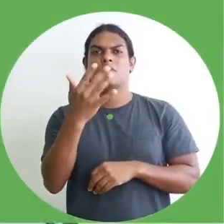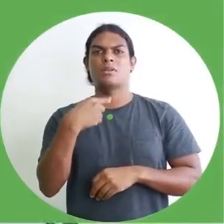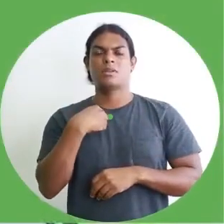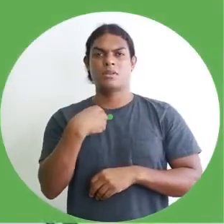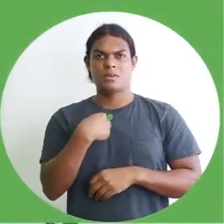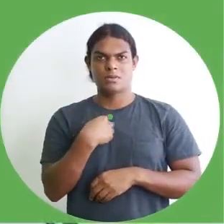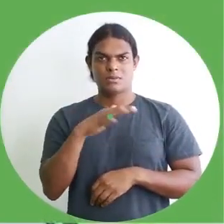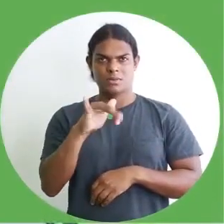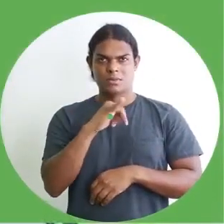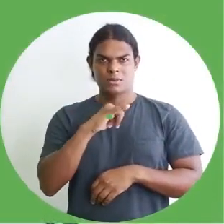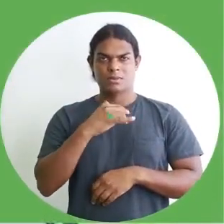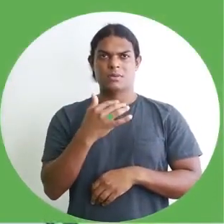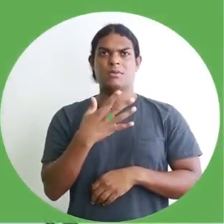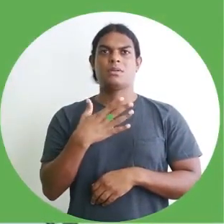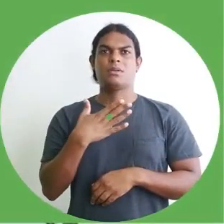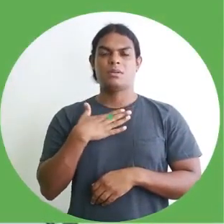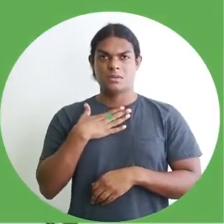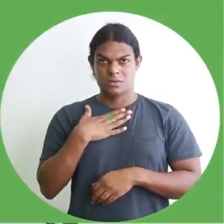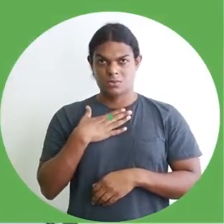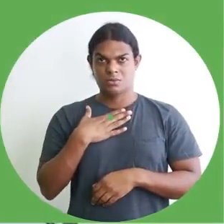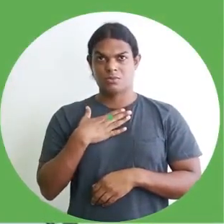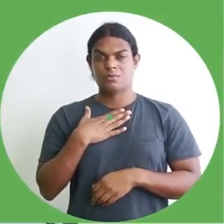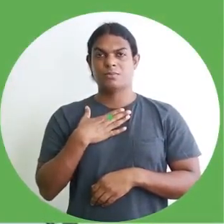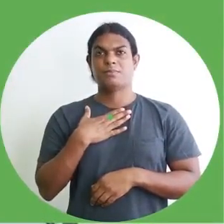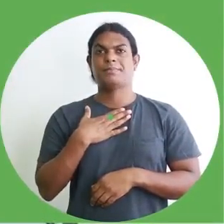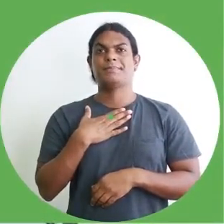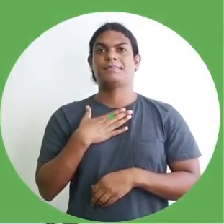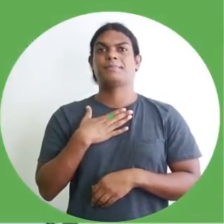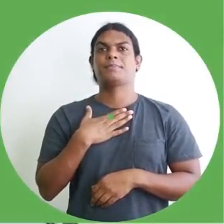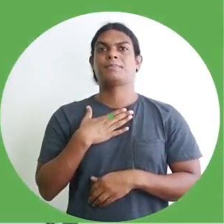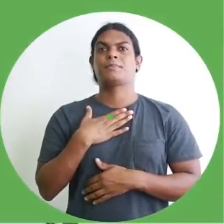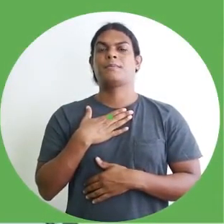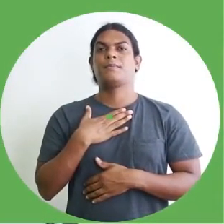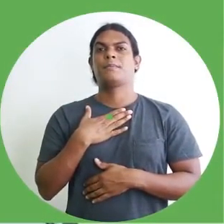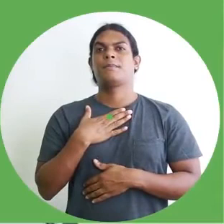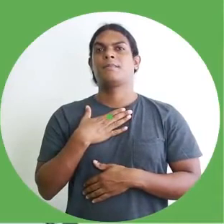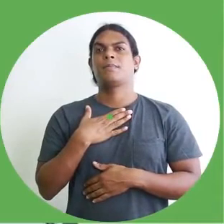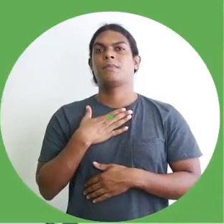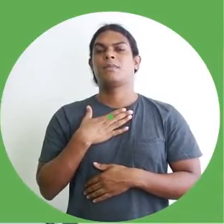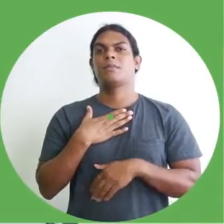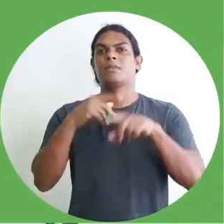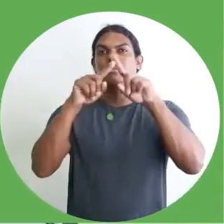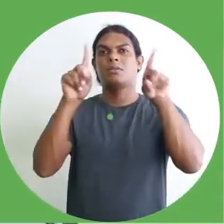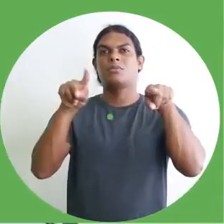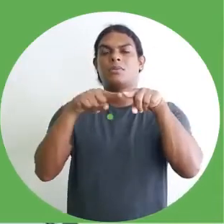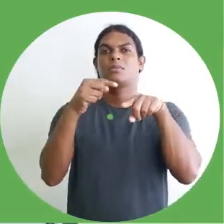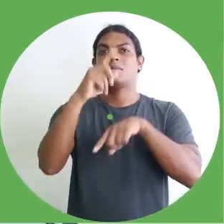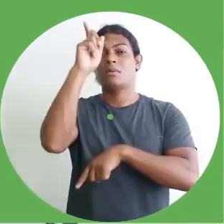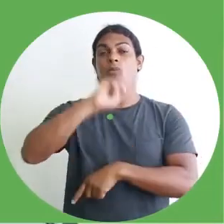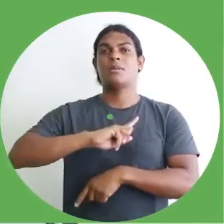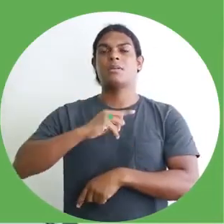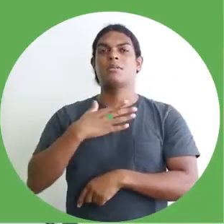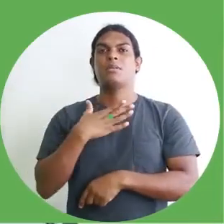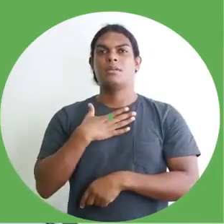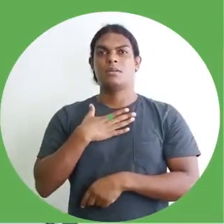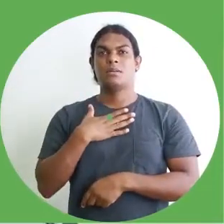exemplo, são categorias de pessoas, então o cartãozinho ele tá no símbolo